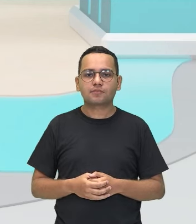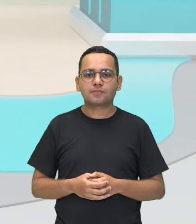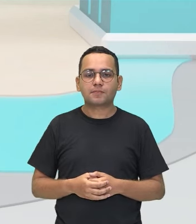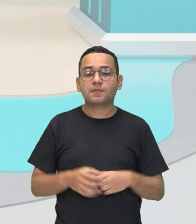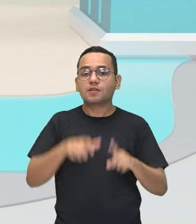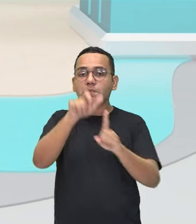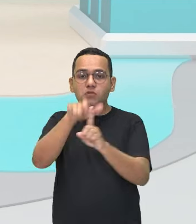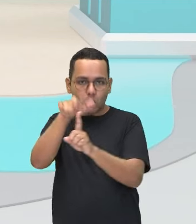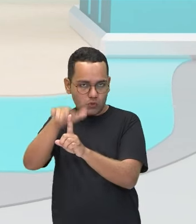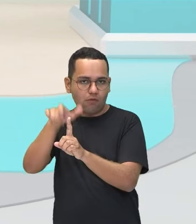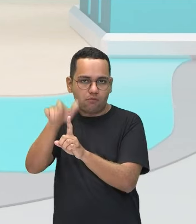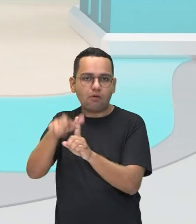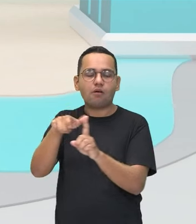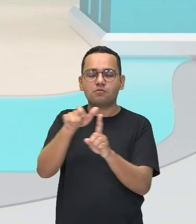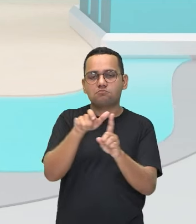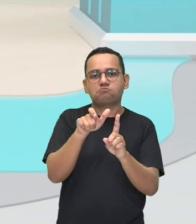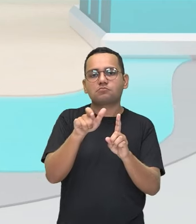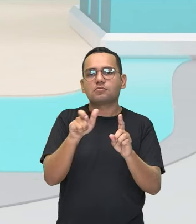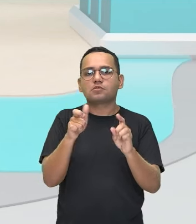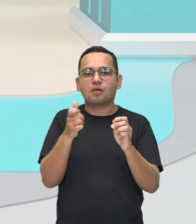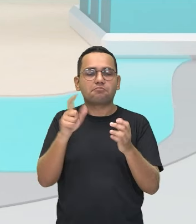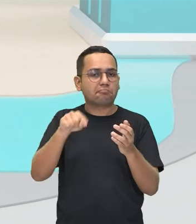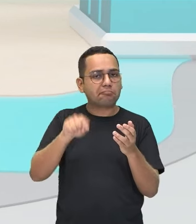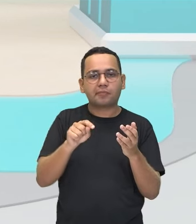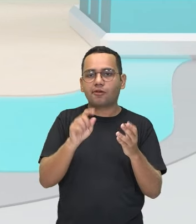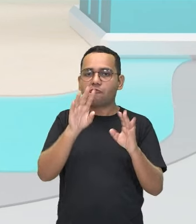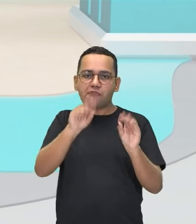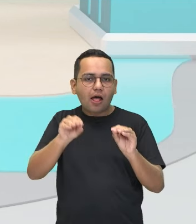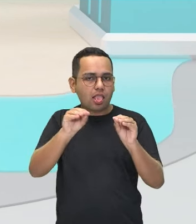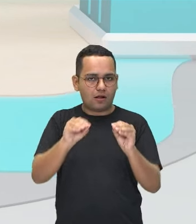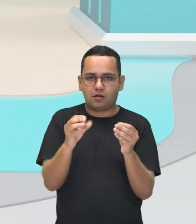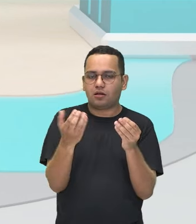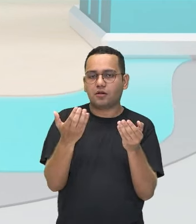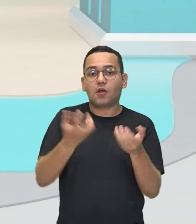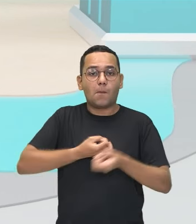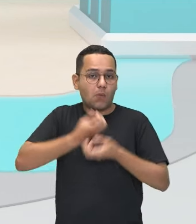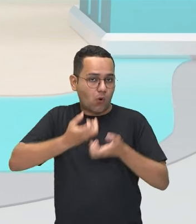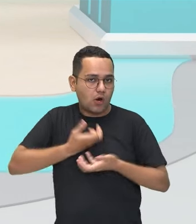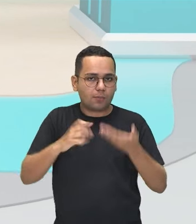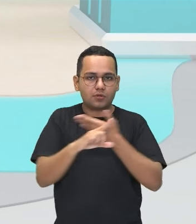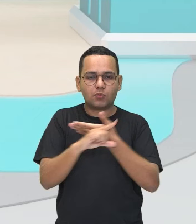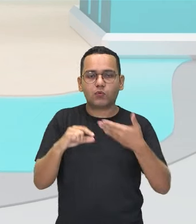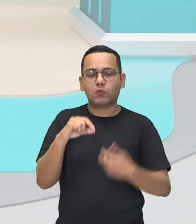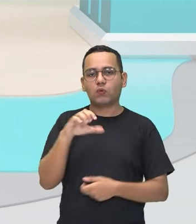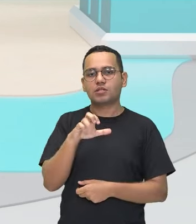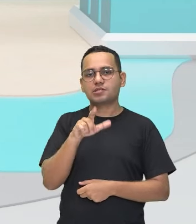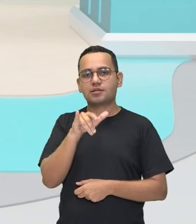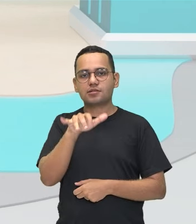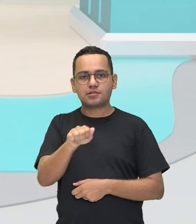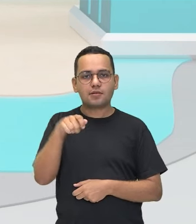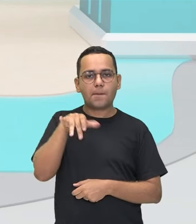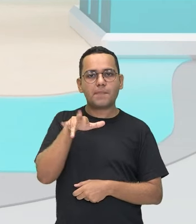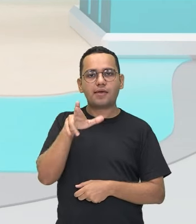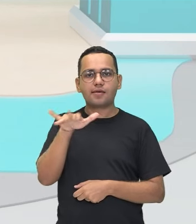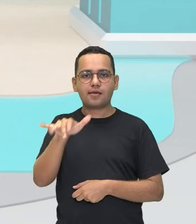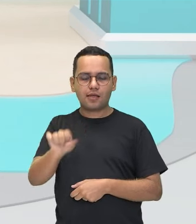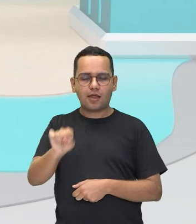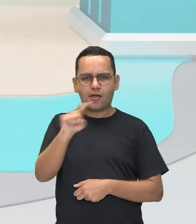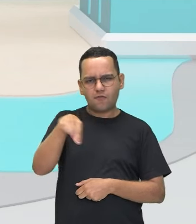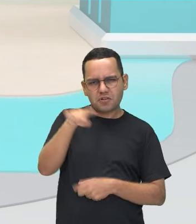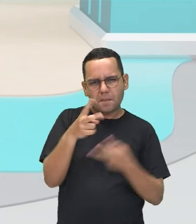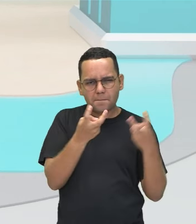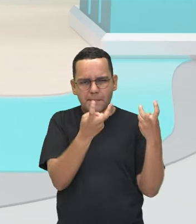das personagens que está, no caso é a narrativa de um poema, de Cecília Meirelles. Aí vocês vão observar o que está sendo